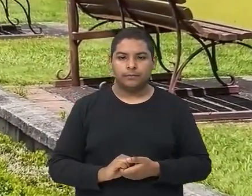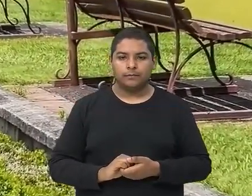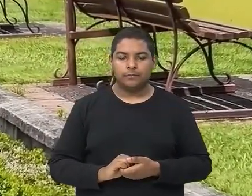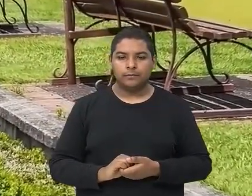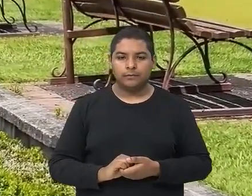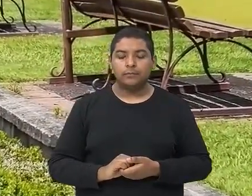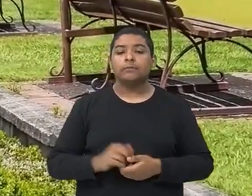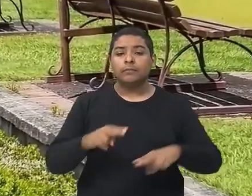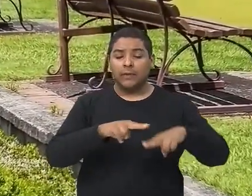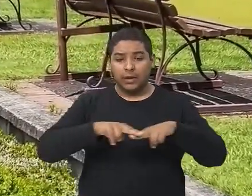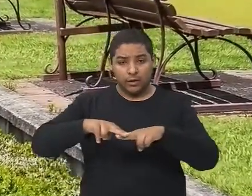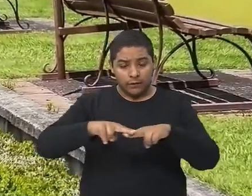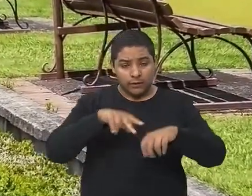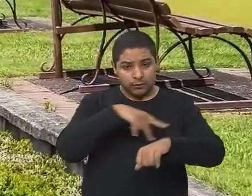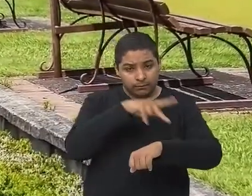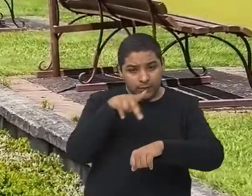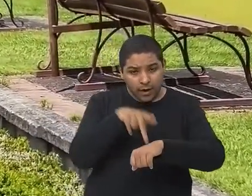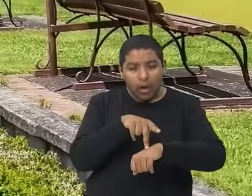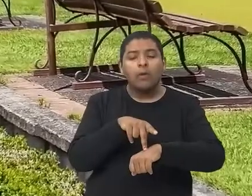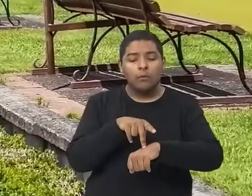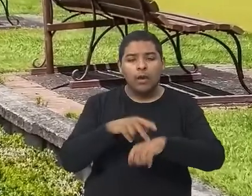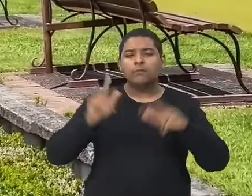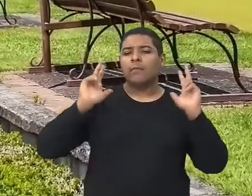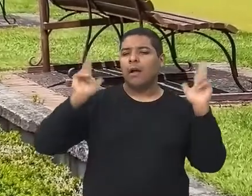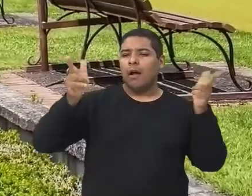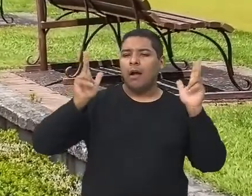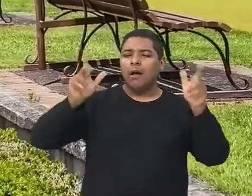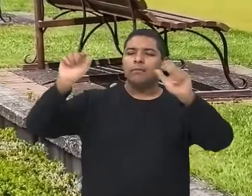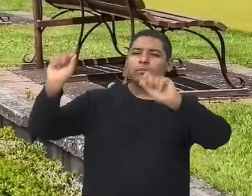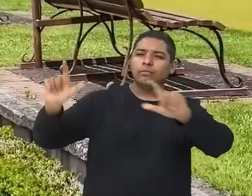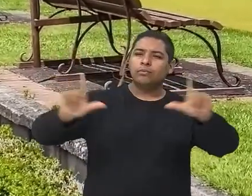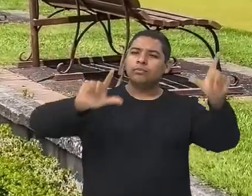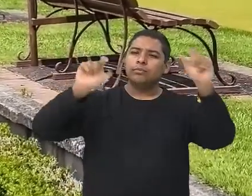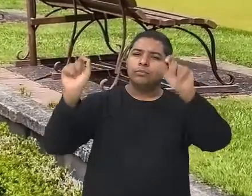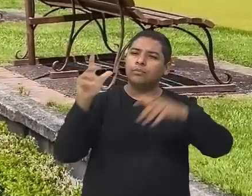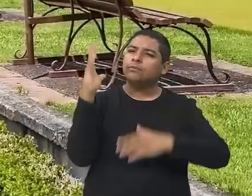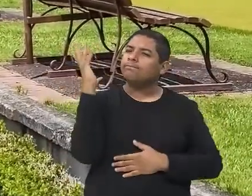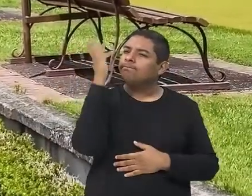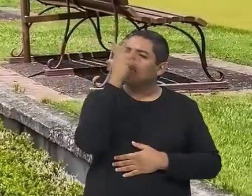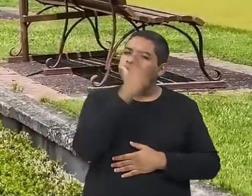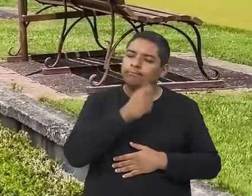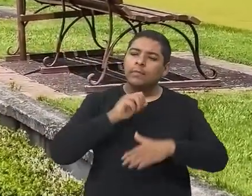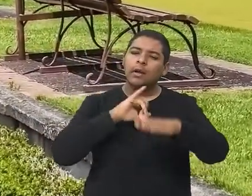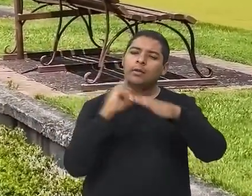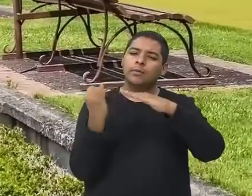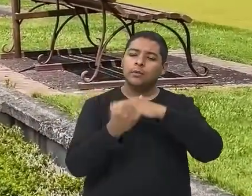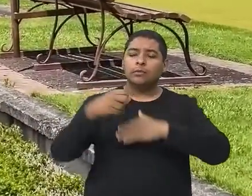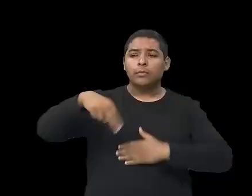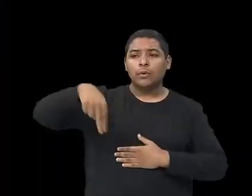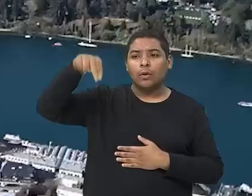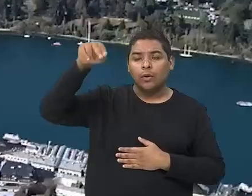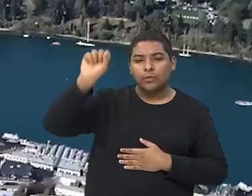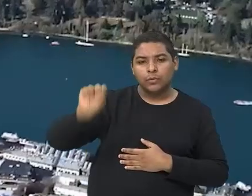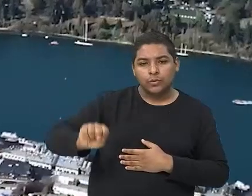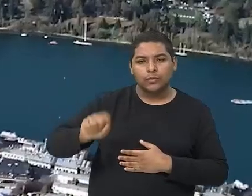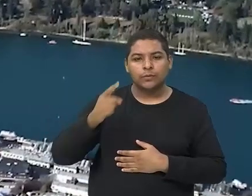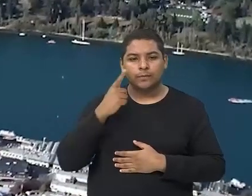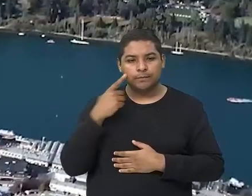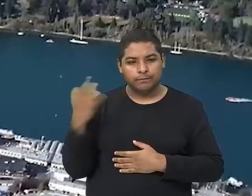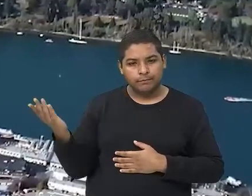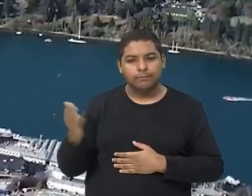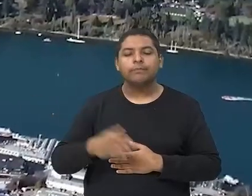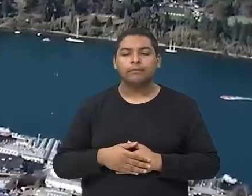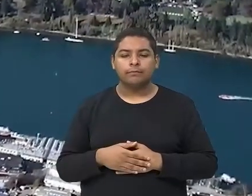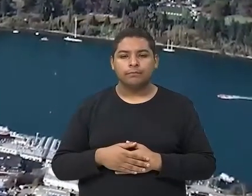A Nova Zelândia é um país cheio de aventuras e paisagens bonitas que podemos perceber ao longo das ilhas do Norte e Sul. Um lugar